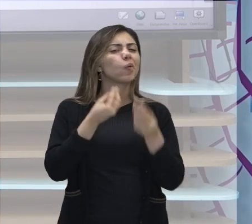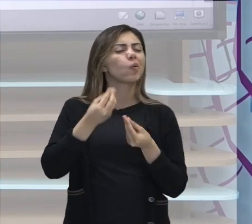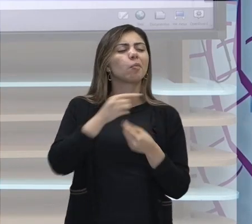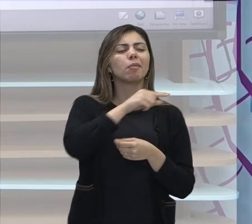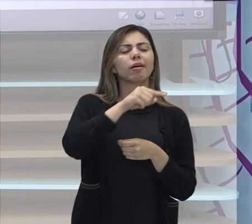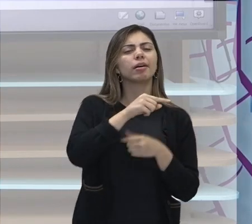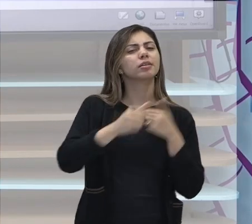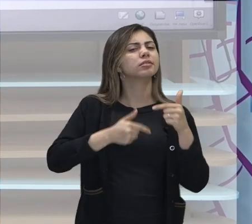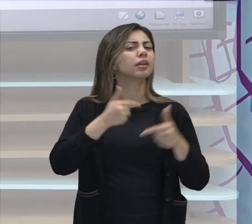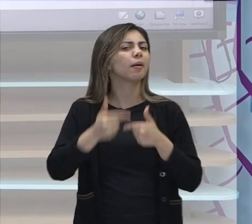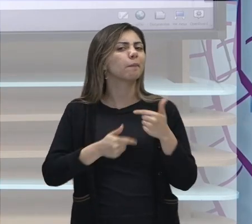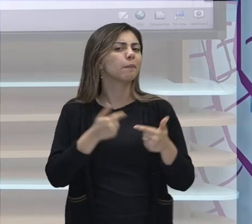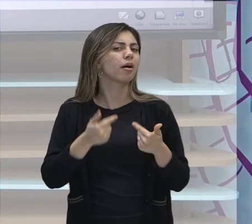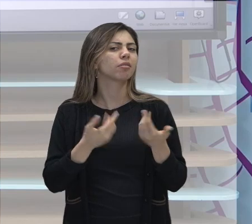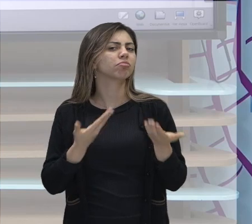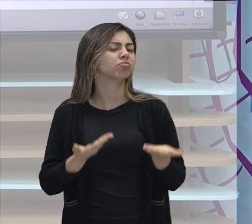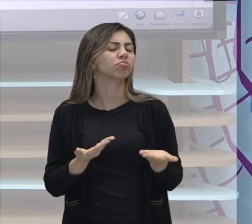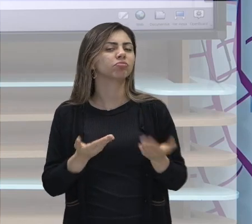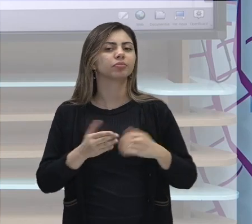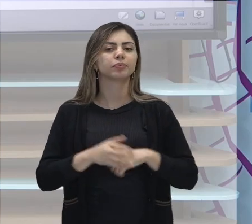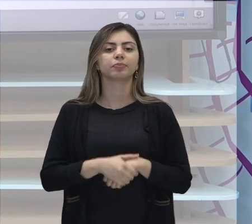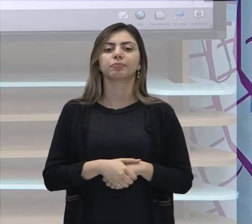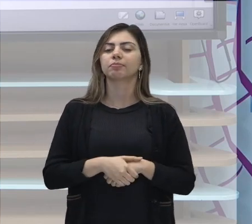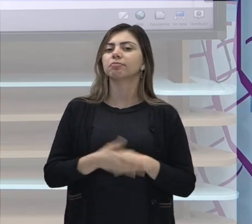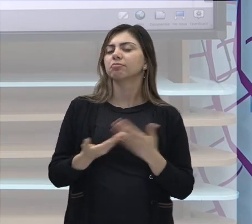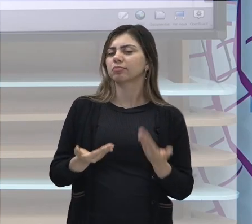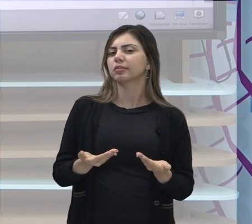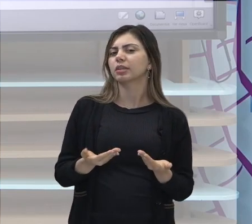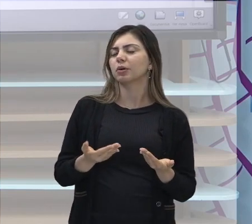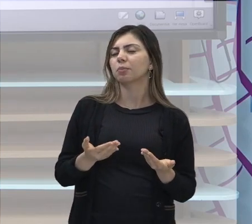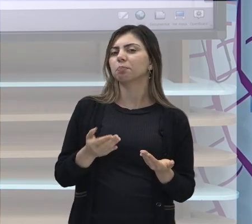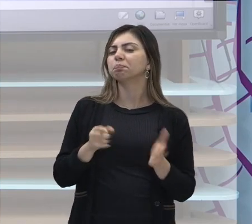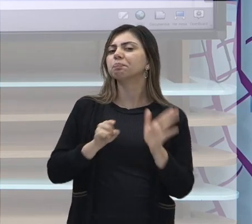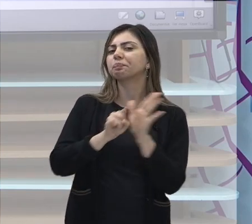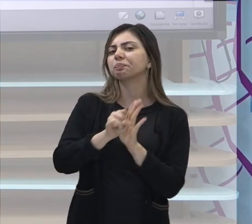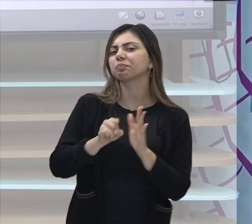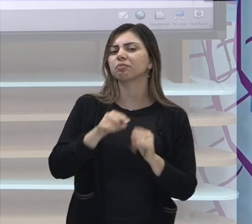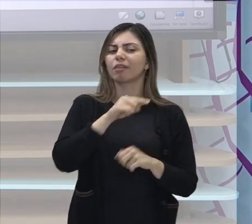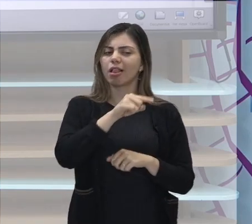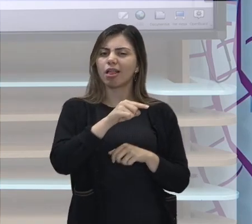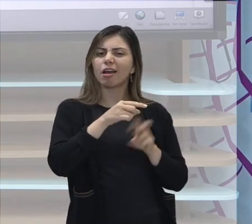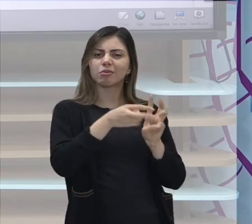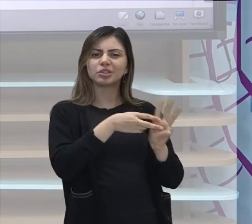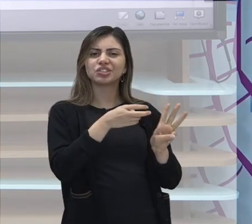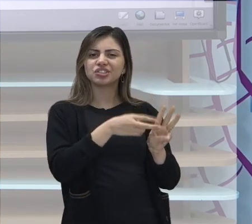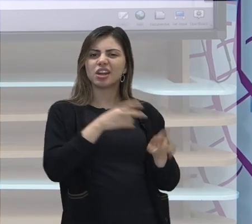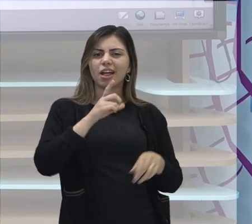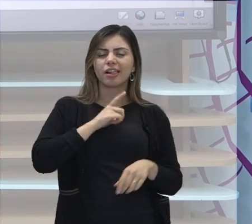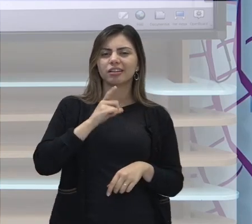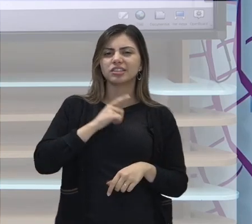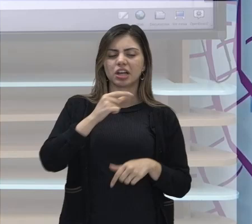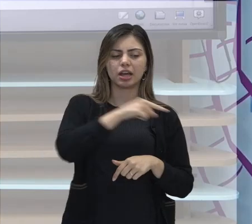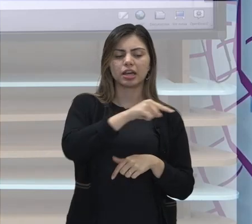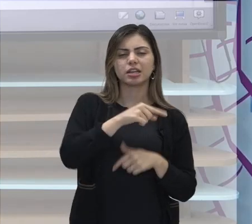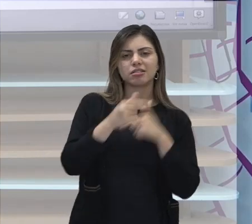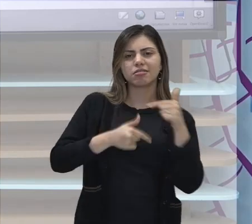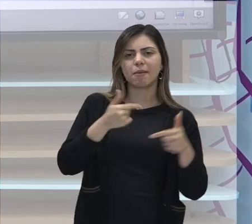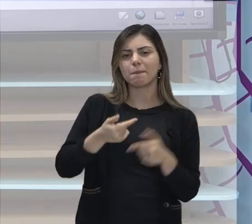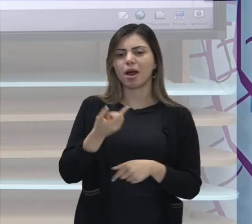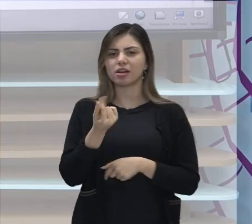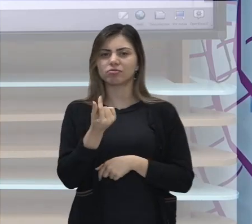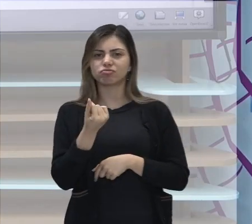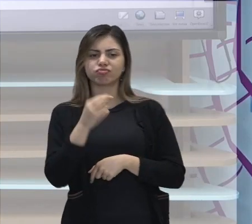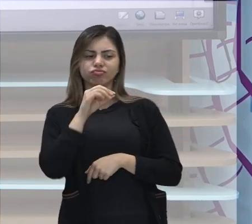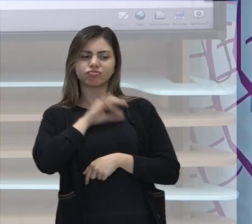mão de obra vai ser utilizada? Será que esses indígenas recebiam, né, um